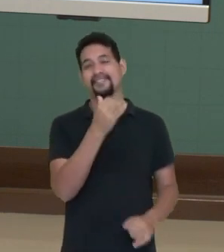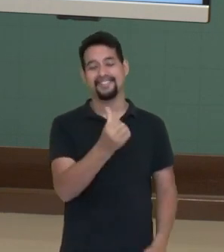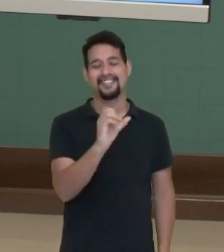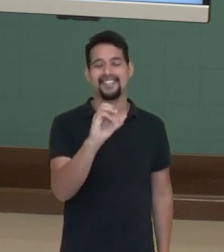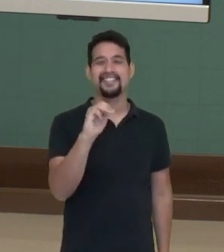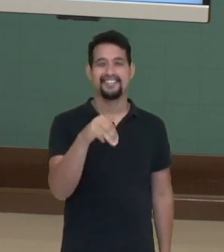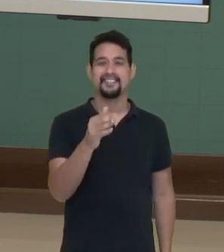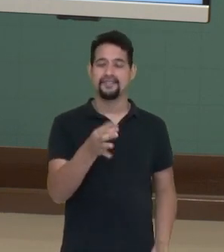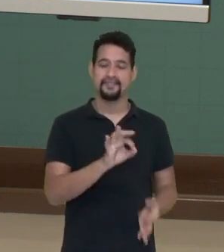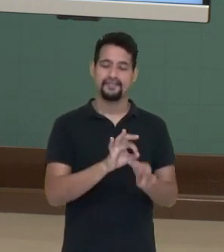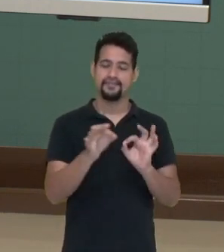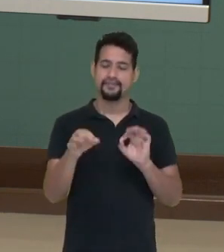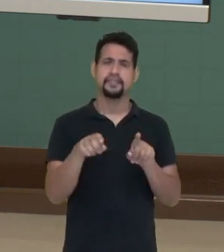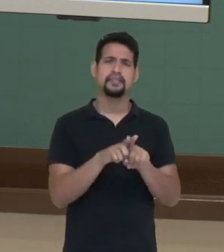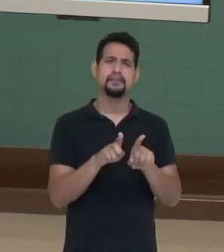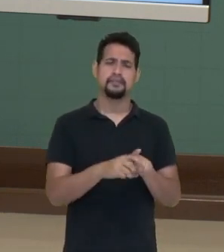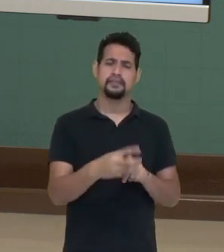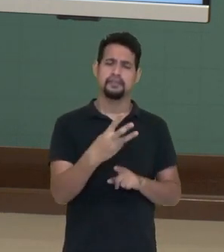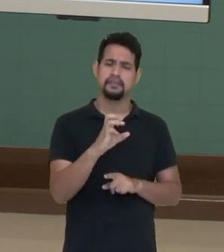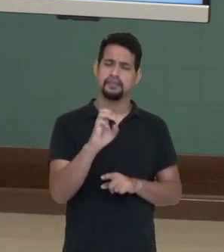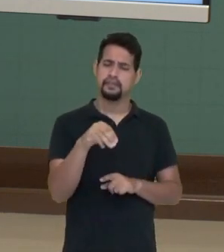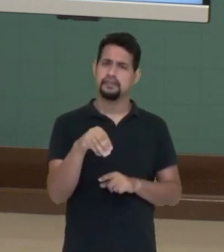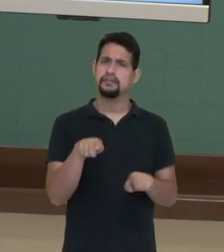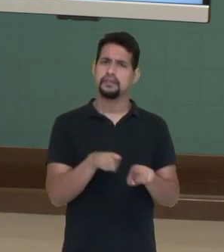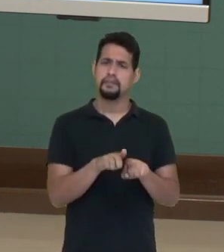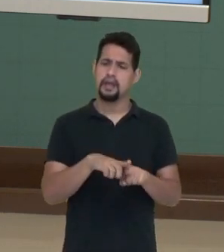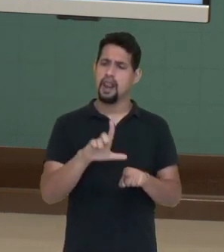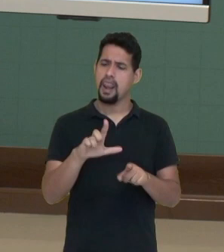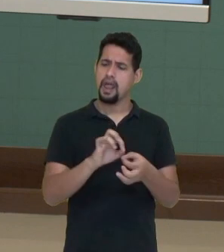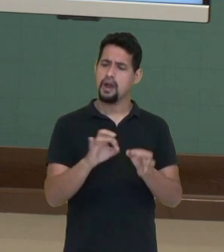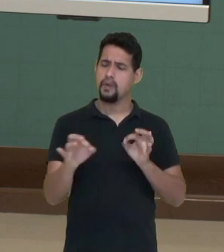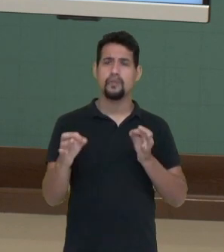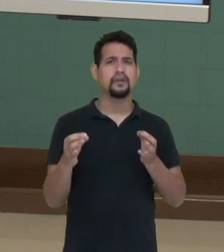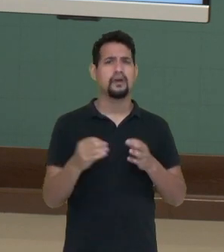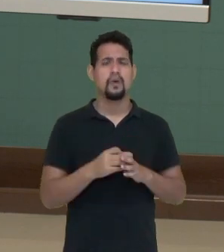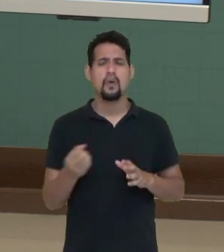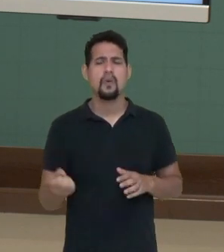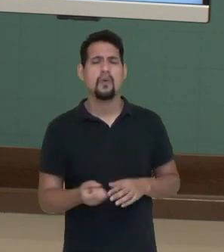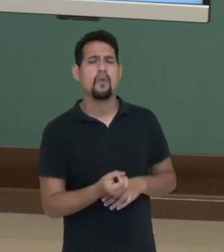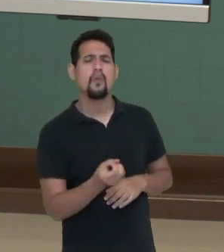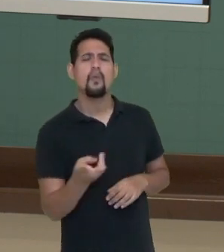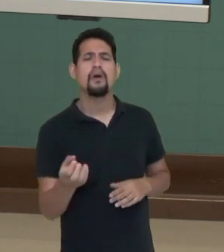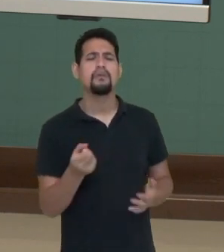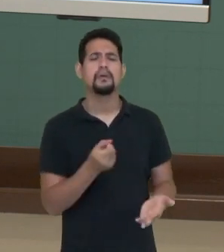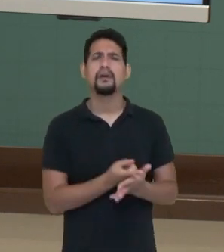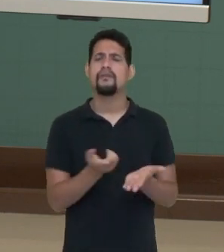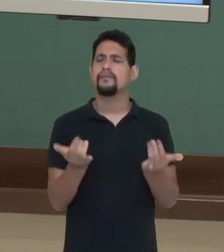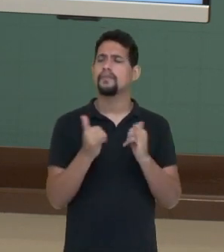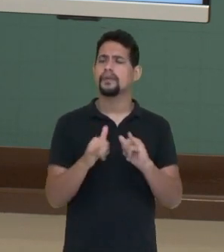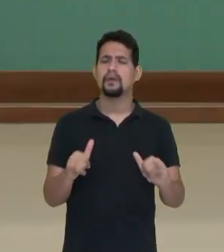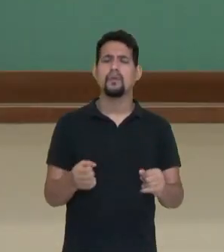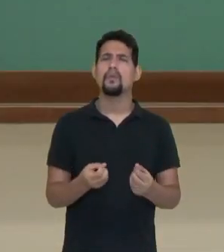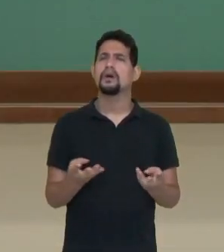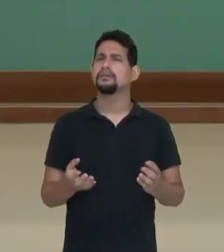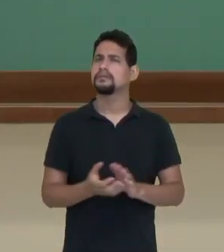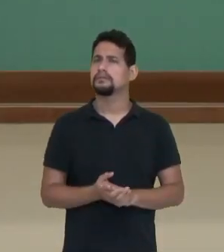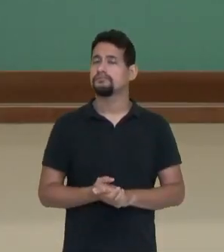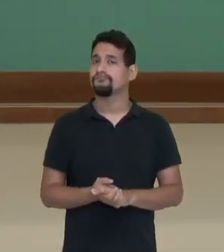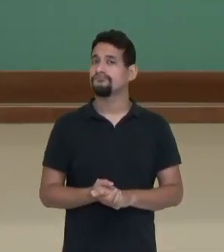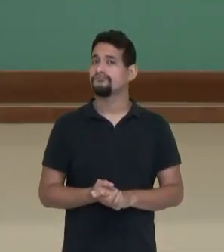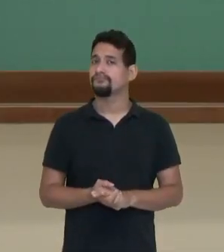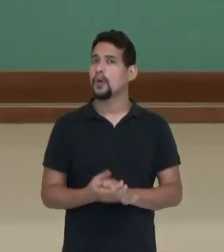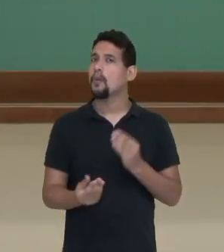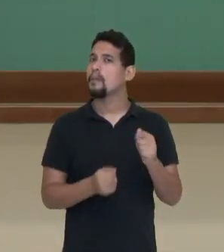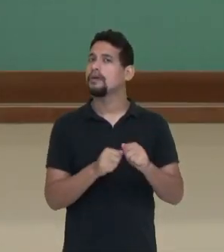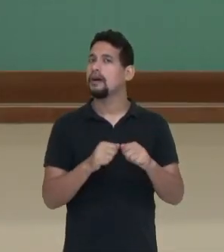de comprimento por 3 centímetros ali de largura. Então, quanto será que vai custar esse anúncio? Como será que você